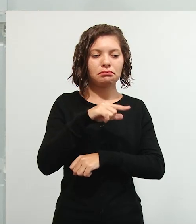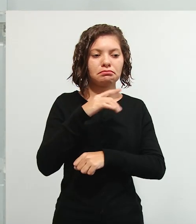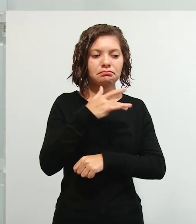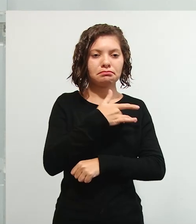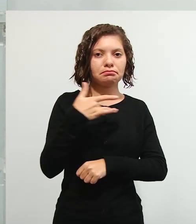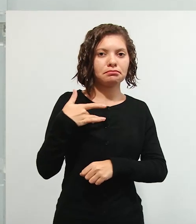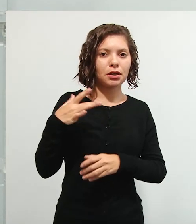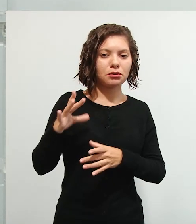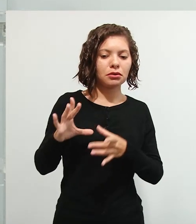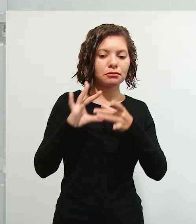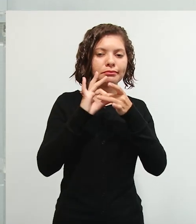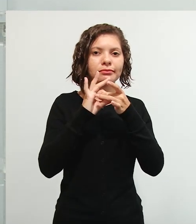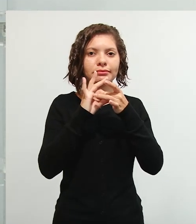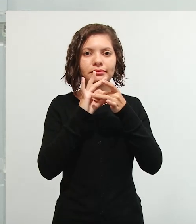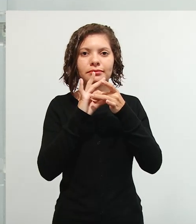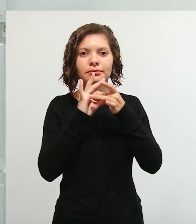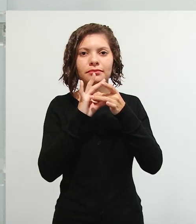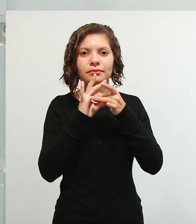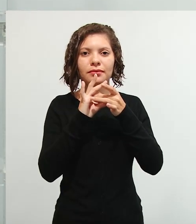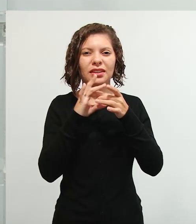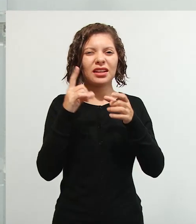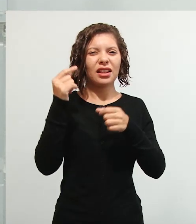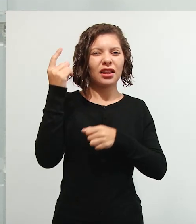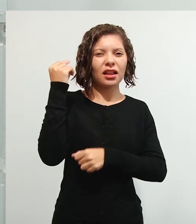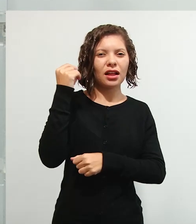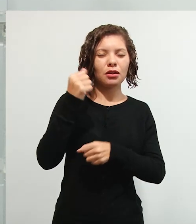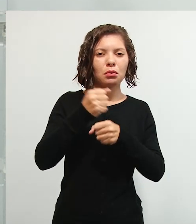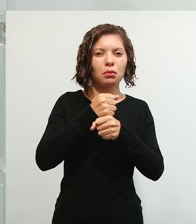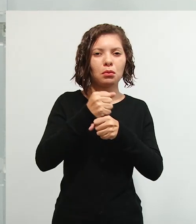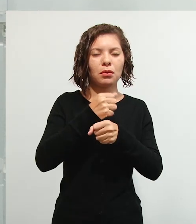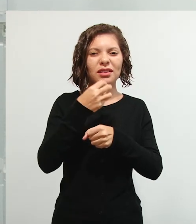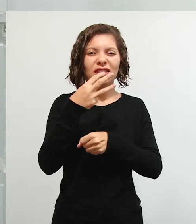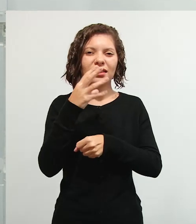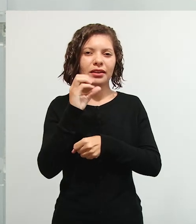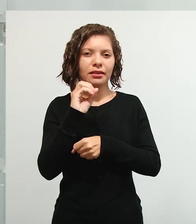e Saúde. Lá nos anos 30, ano 30, 31.